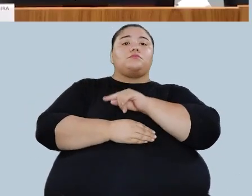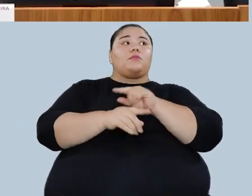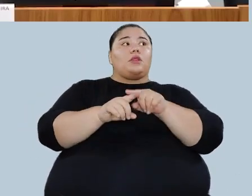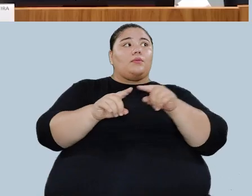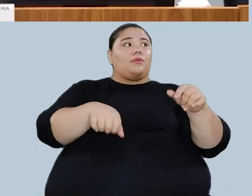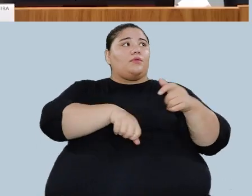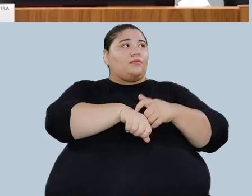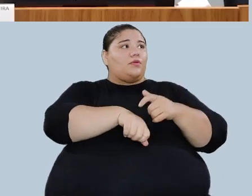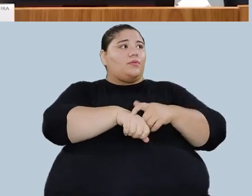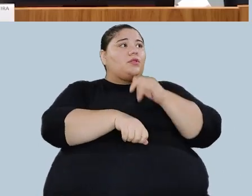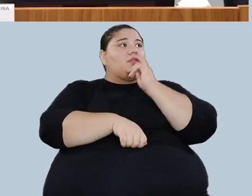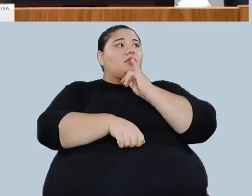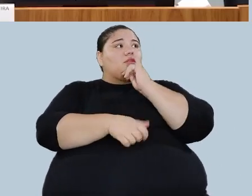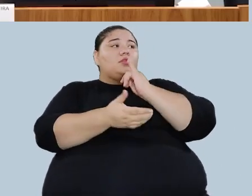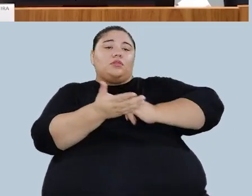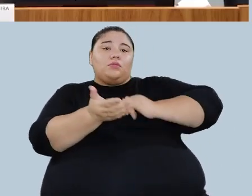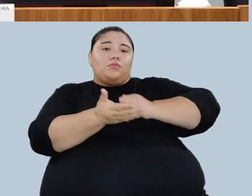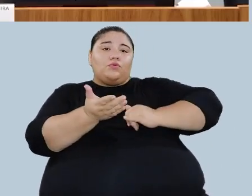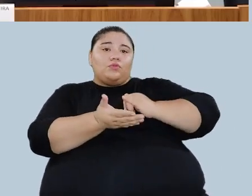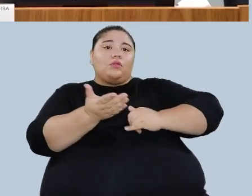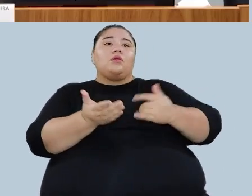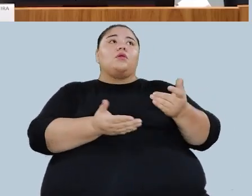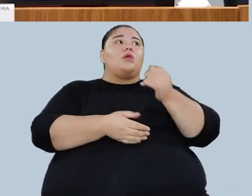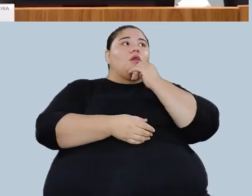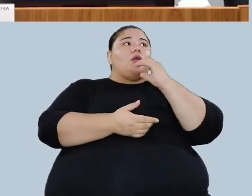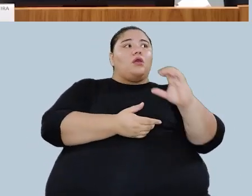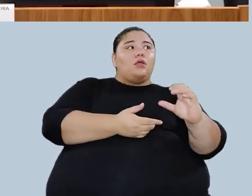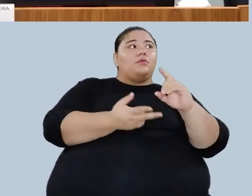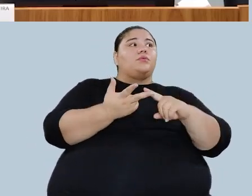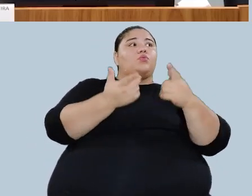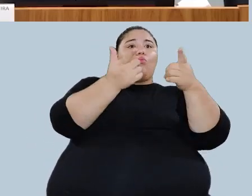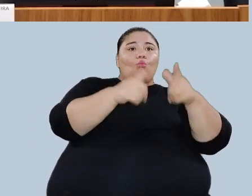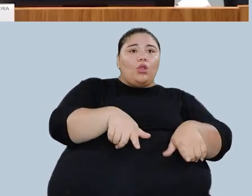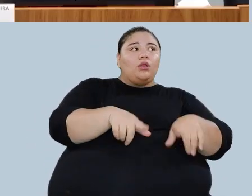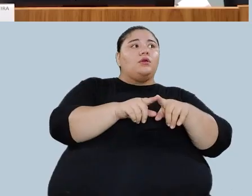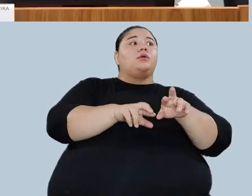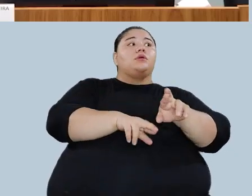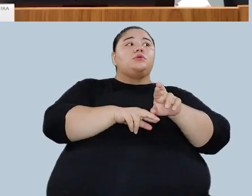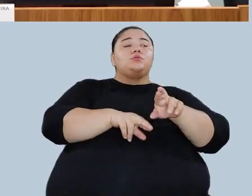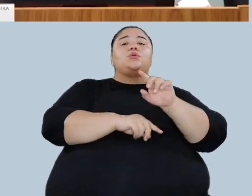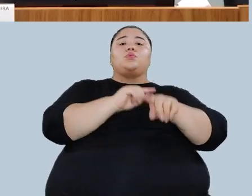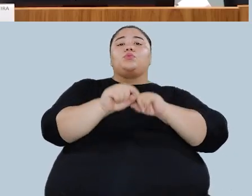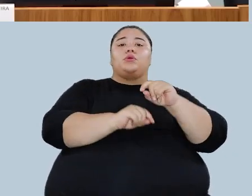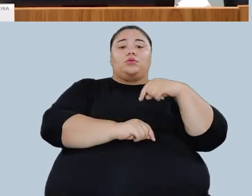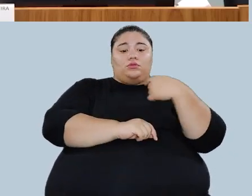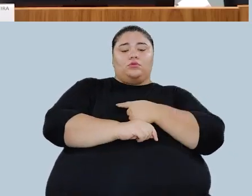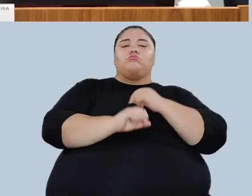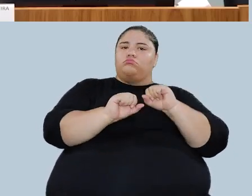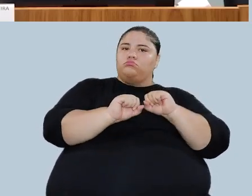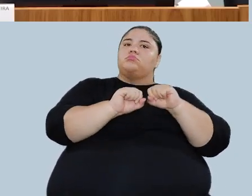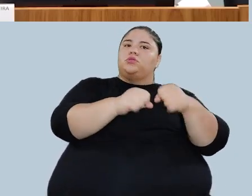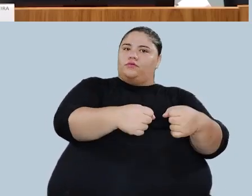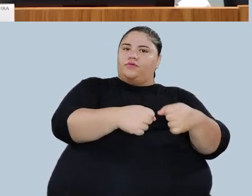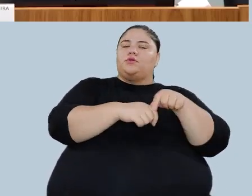é um aumento de carga tributária com creditamento, com neutralidade. Então, o que se espera, e eu defendo isso, acho que